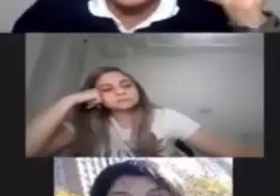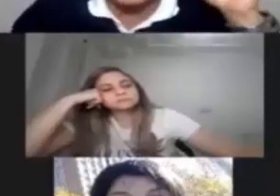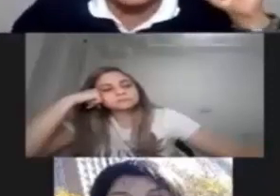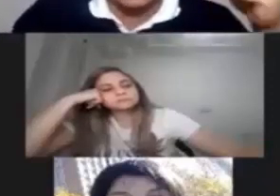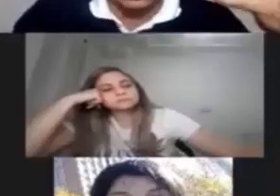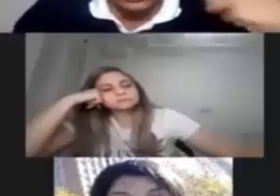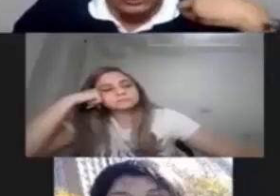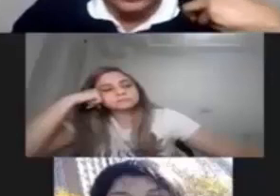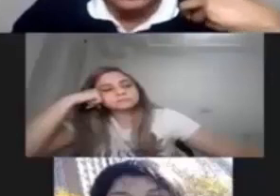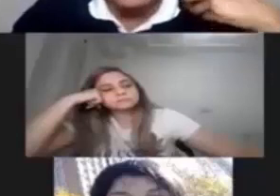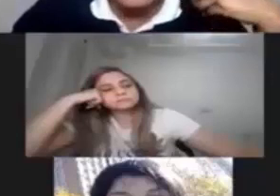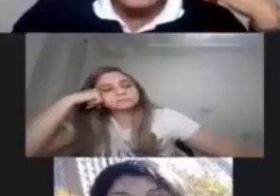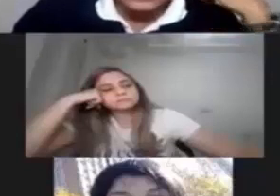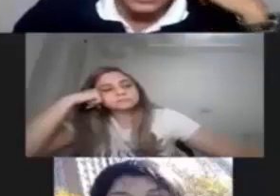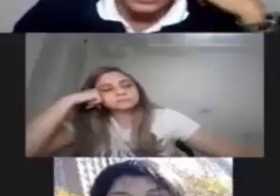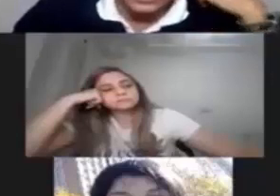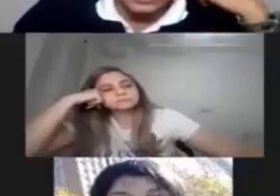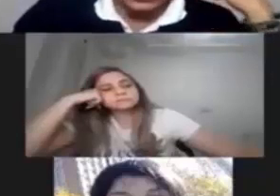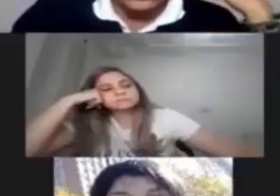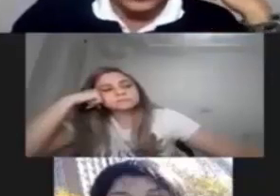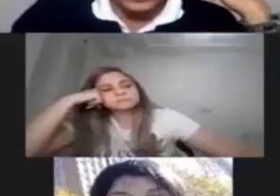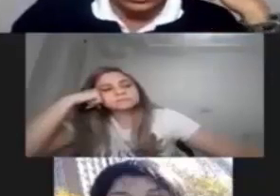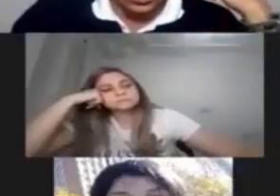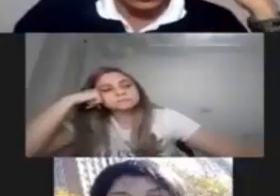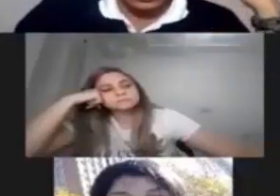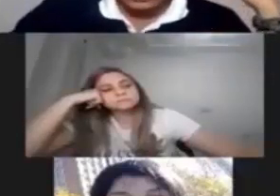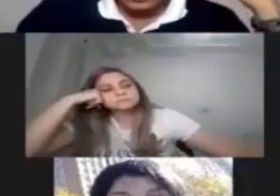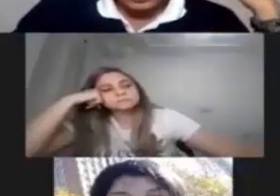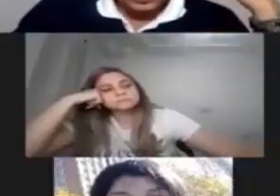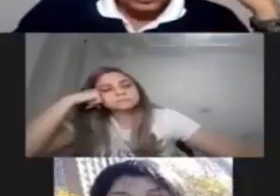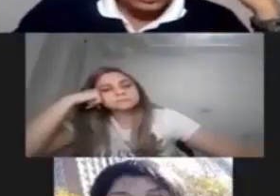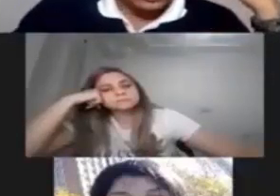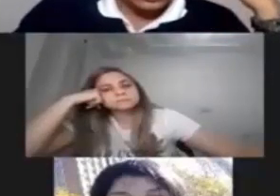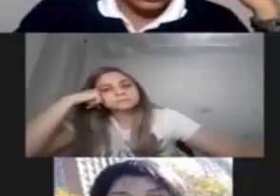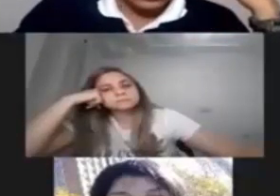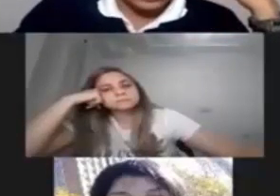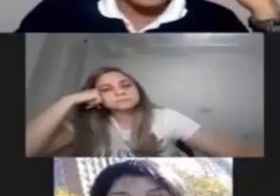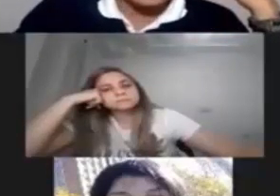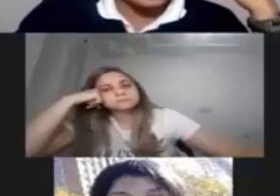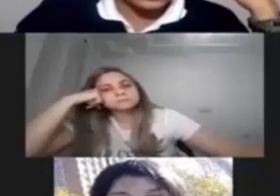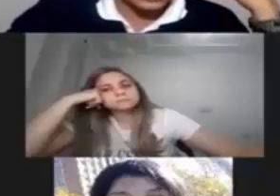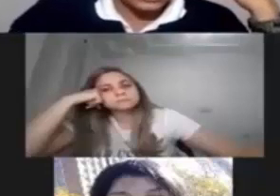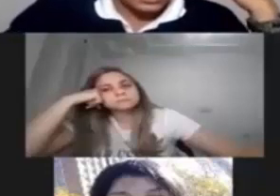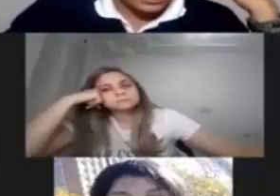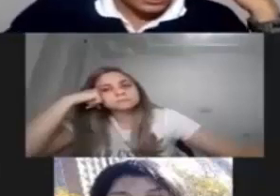já é diferente. É quando Jesus volta, né? E já é a glorificação do corpo. Vamos lá.